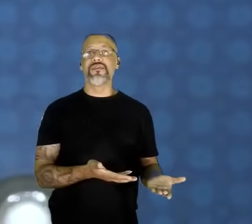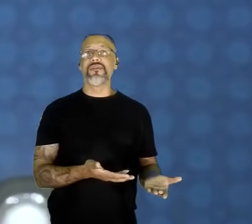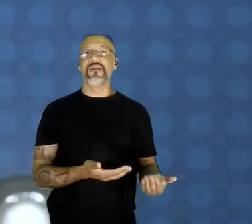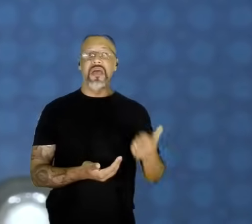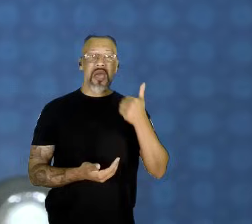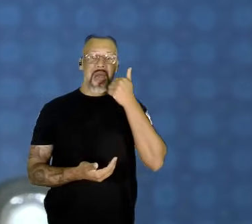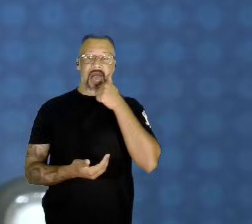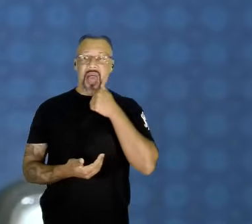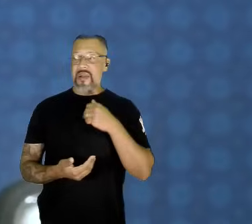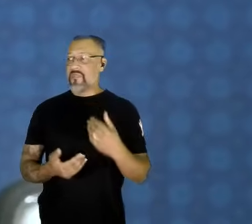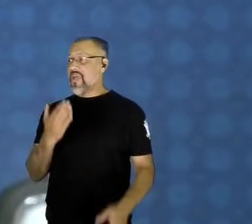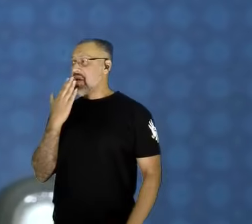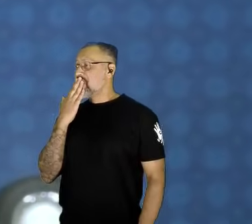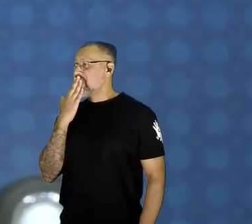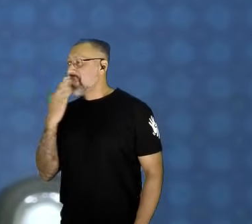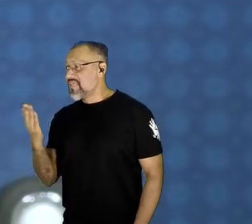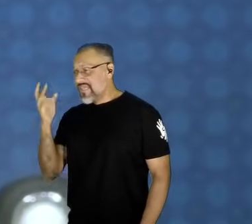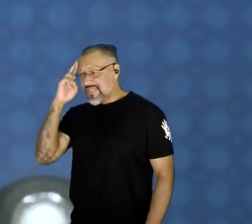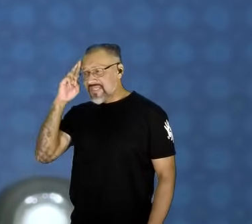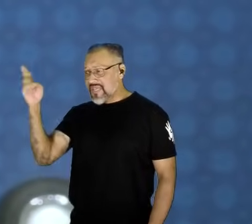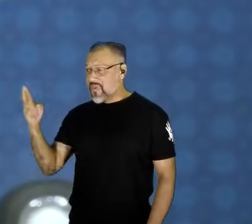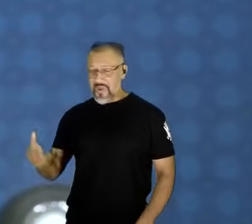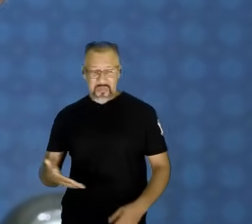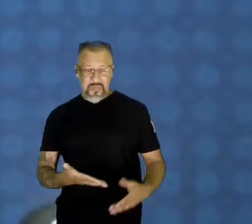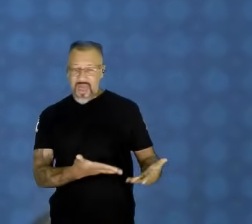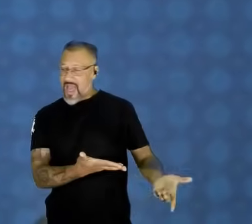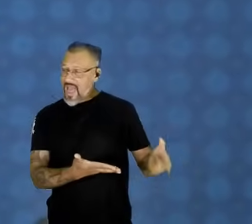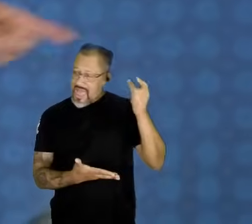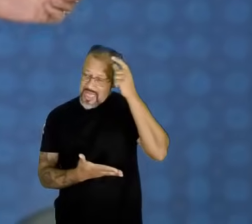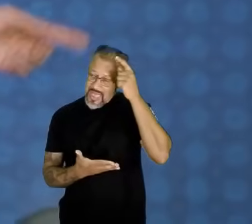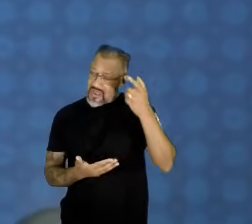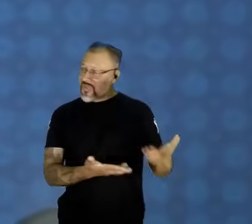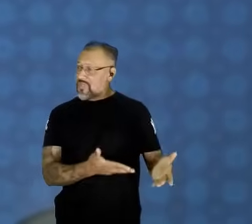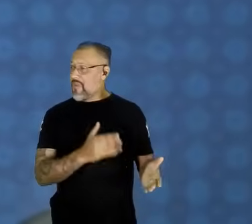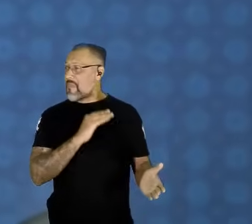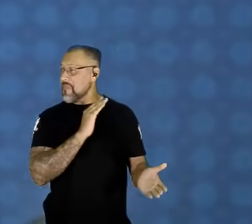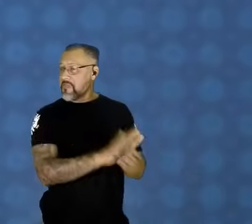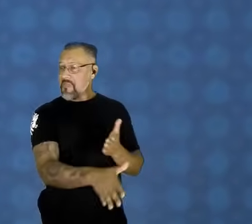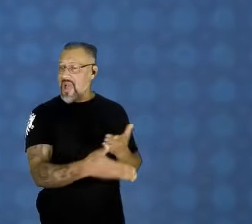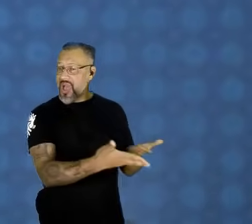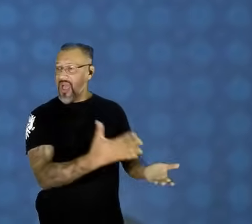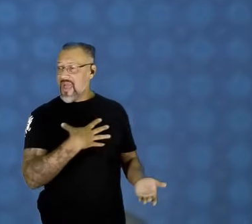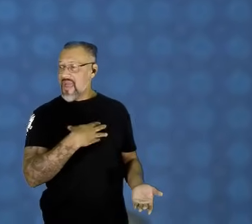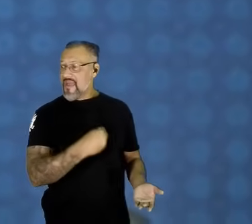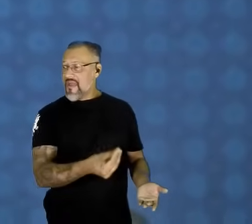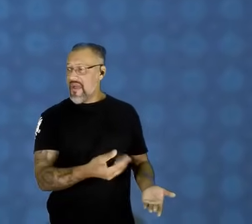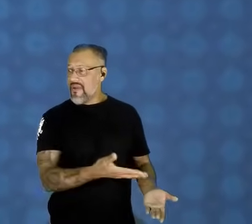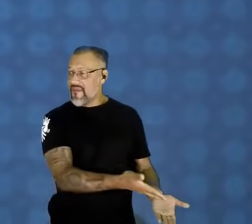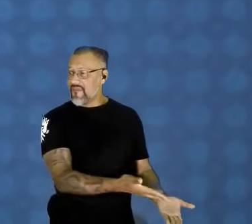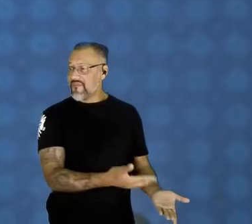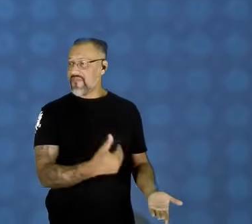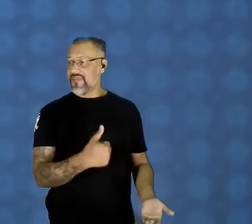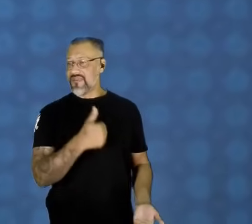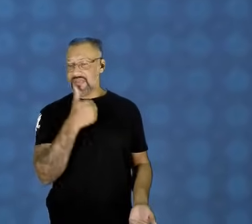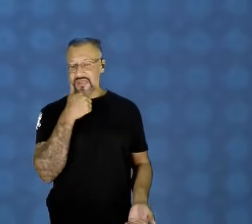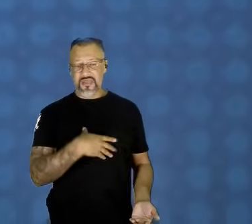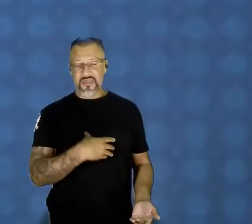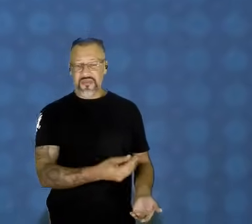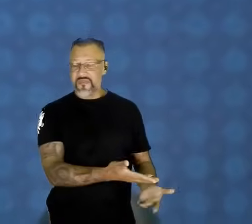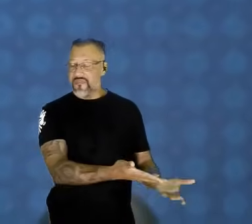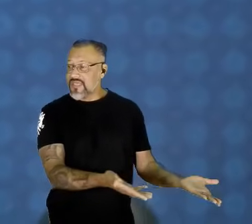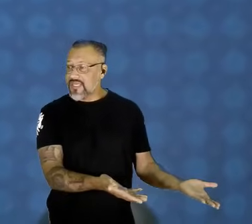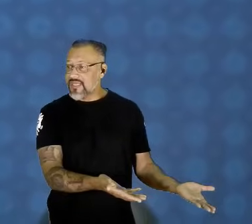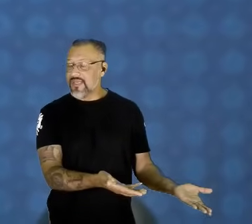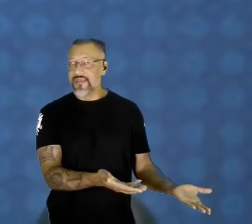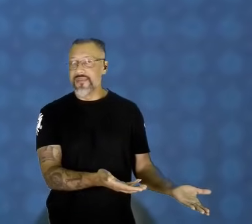Senhor, expulsa o demônio da vida da minha filha. Mas não adianta expulsar o demônio se a portinha sempre fica aberta para ele